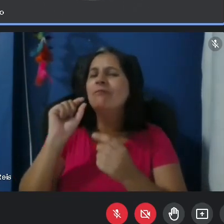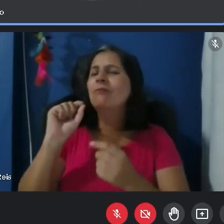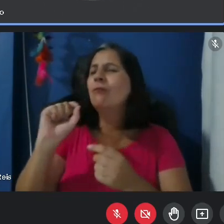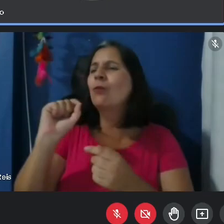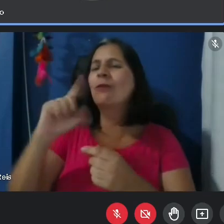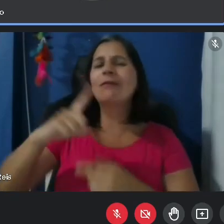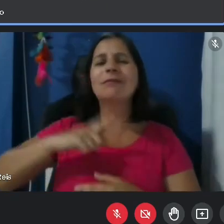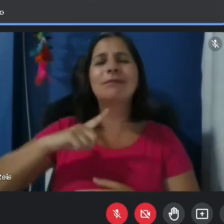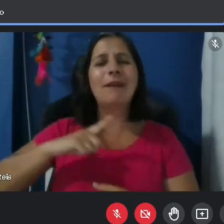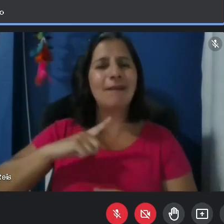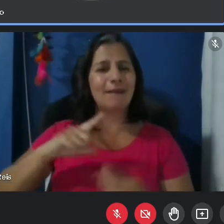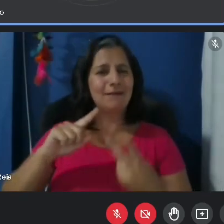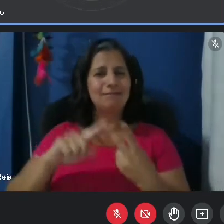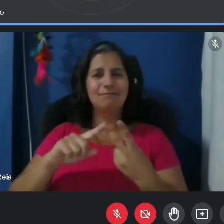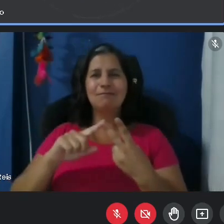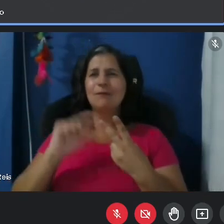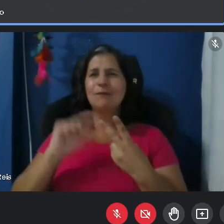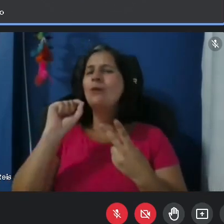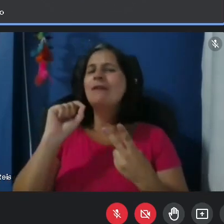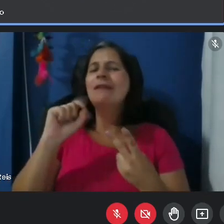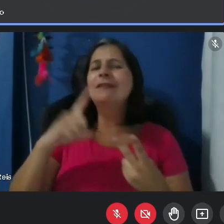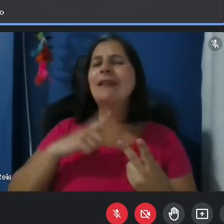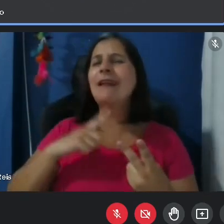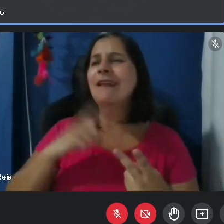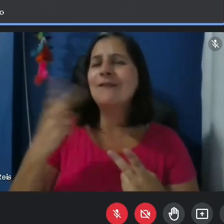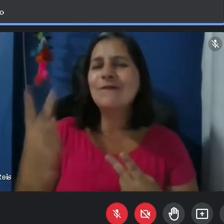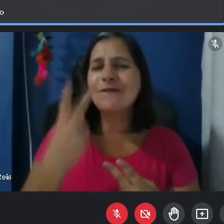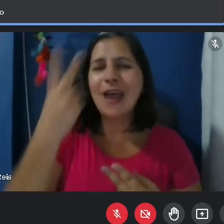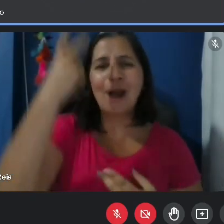importância, né, desse tema.